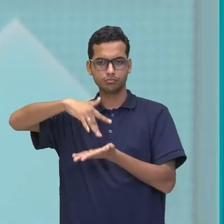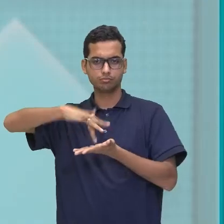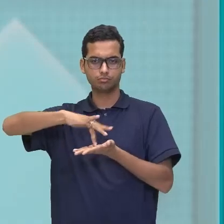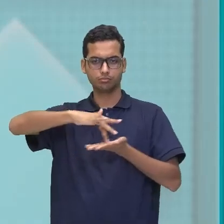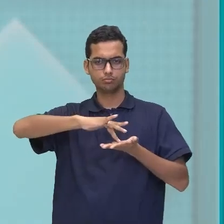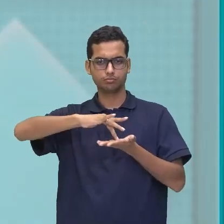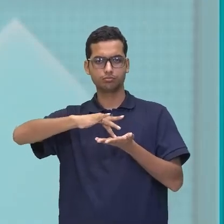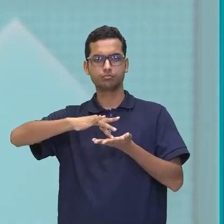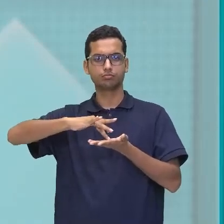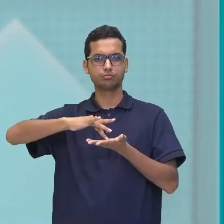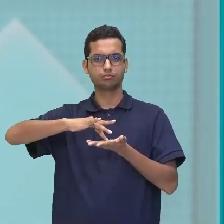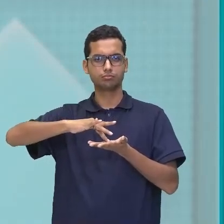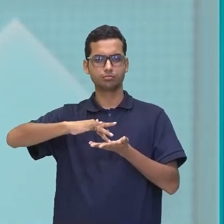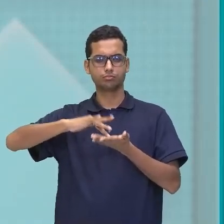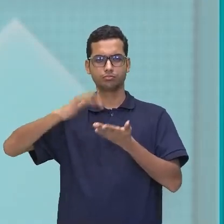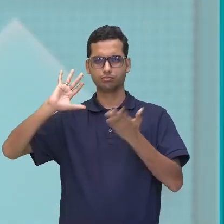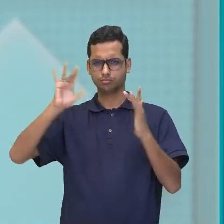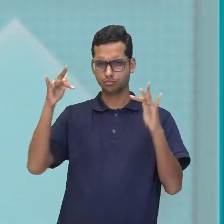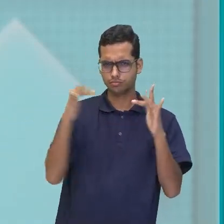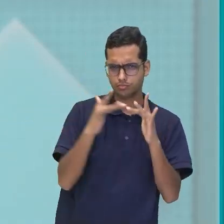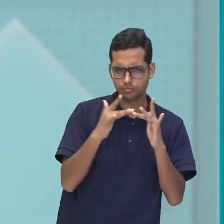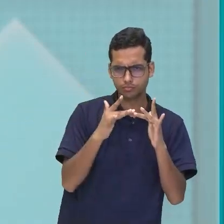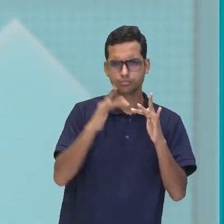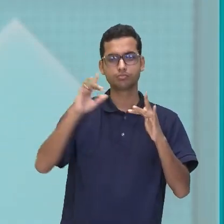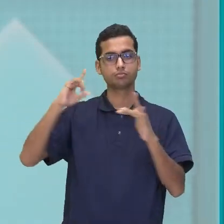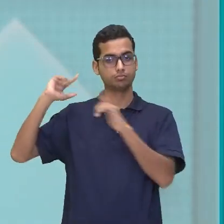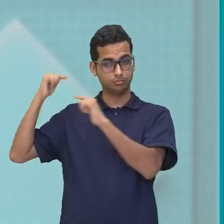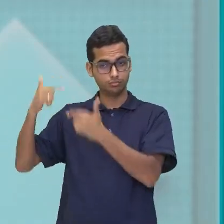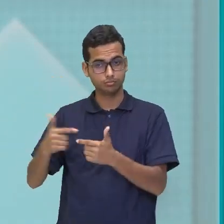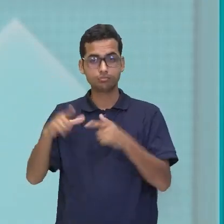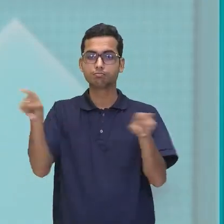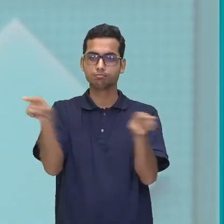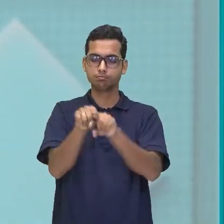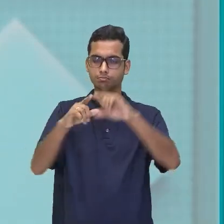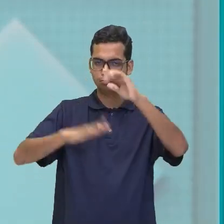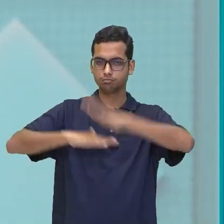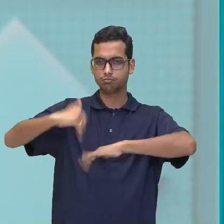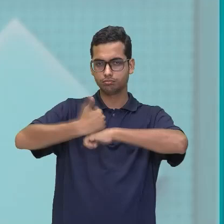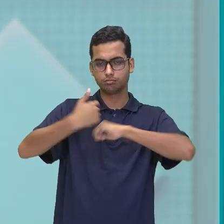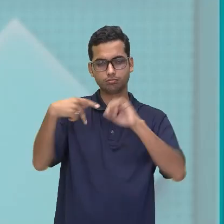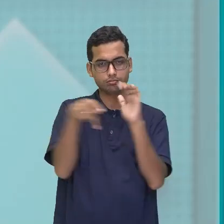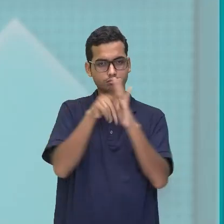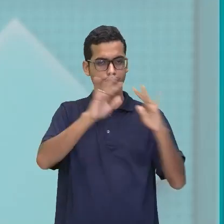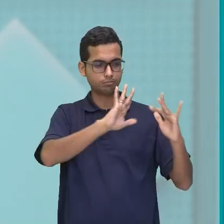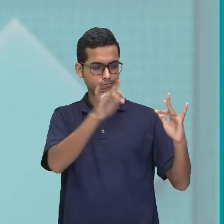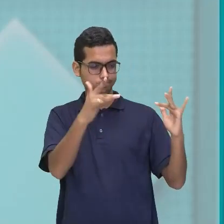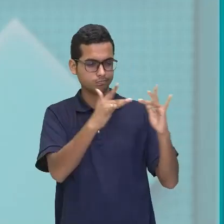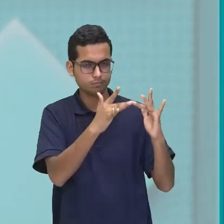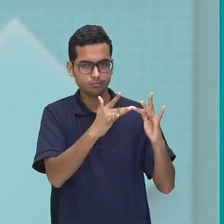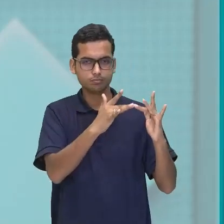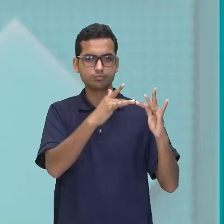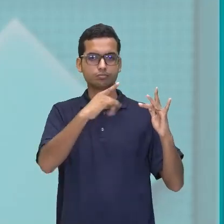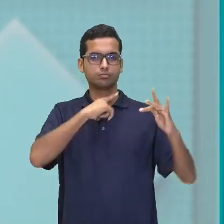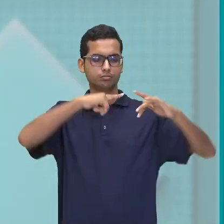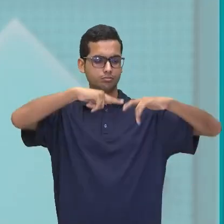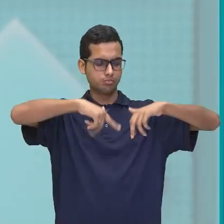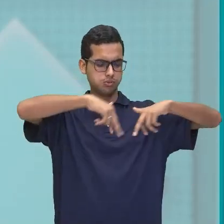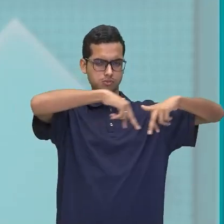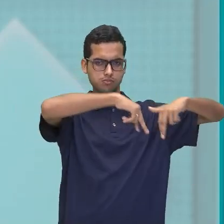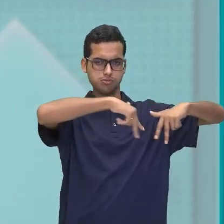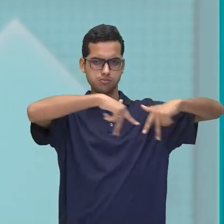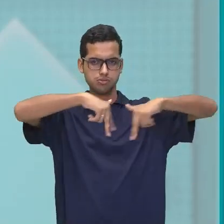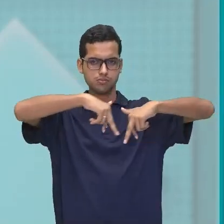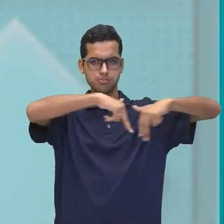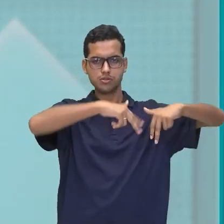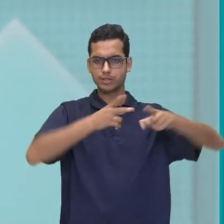por... Sim, é feito, mas a dança clássica é aquela coisa, ela tem aqueles passos que eles vão sempre